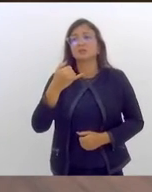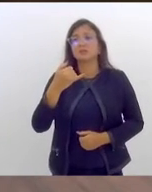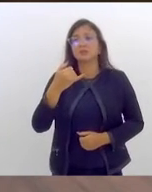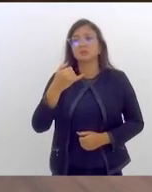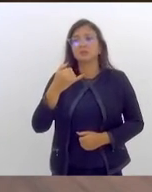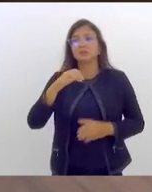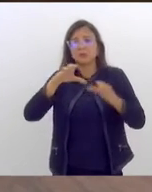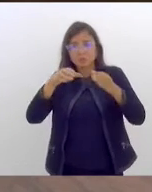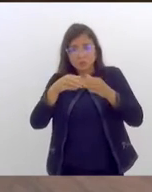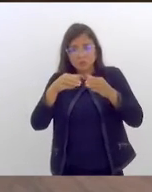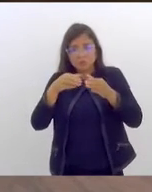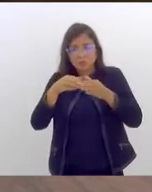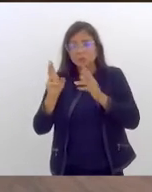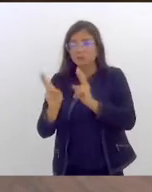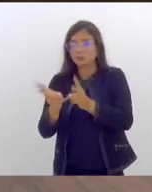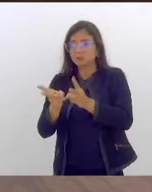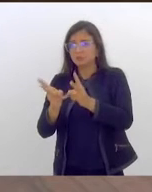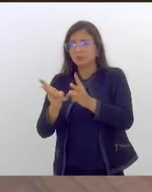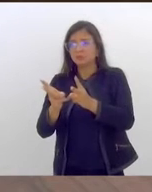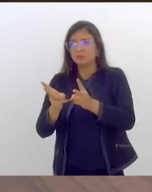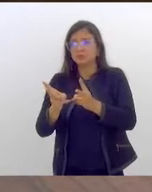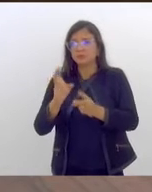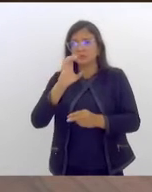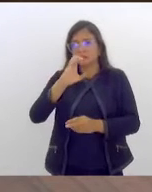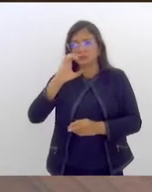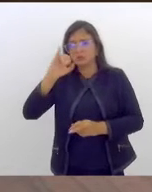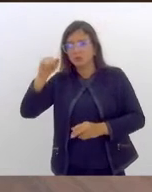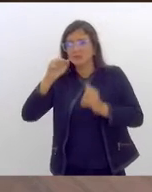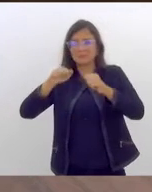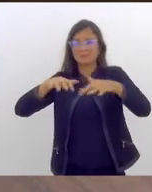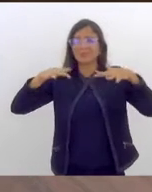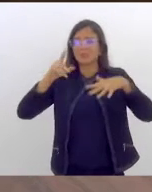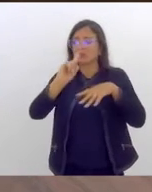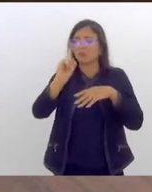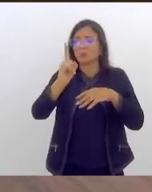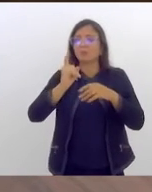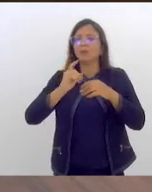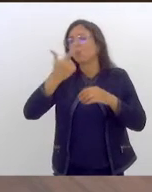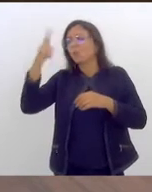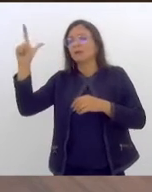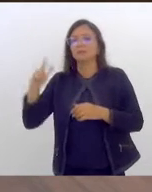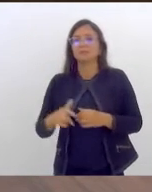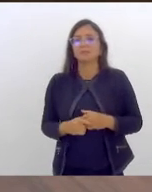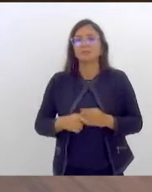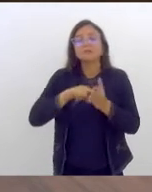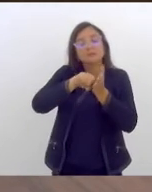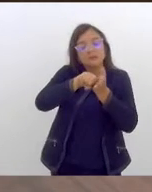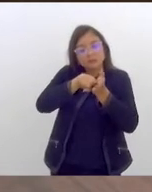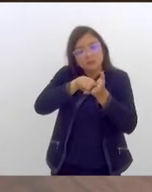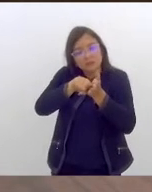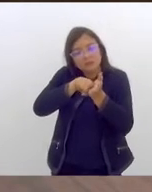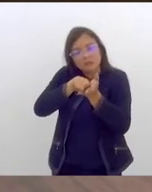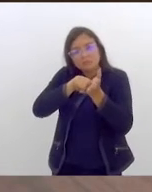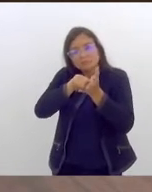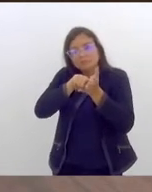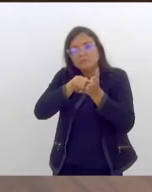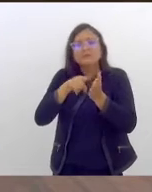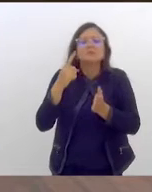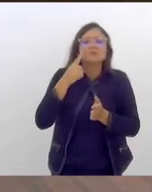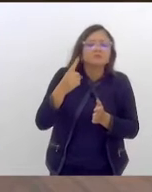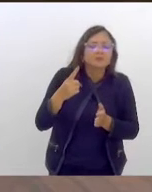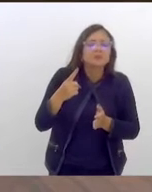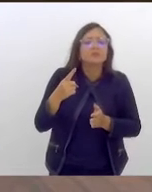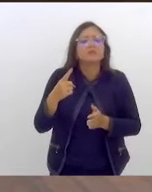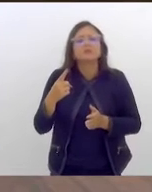comissão permanente não ccj de plenário para que elas examine a hipótese de está